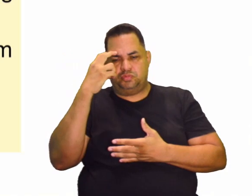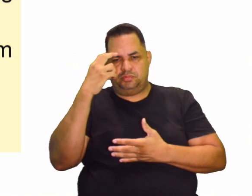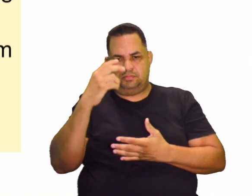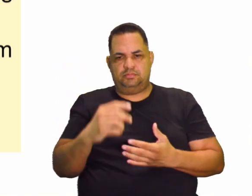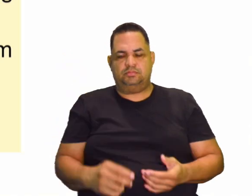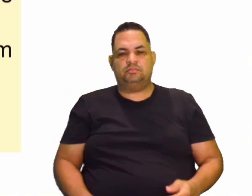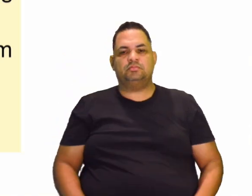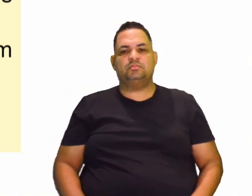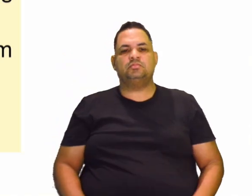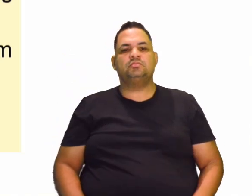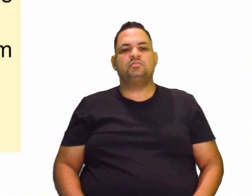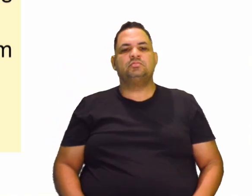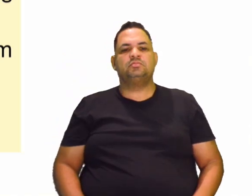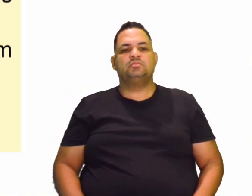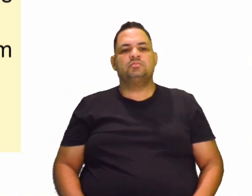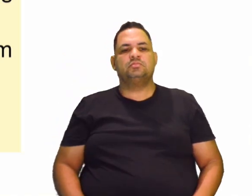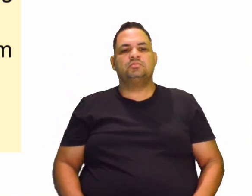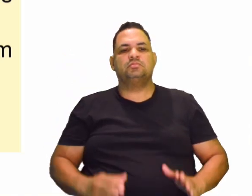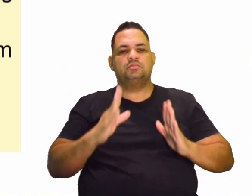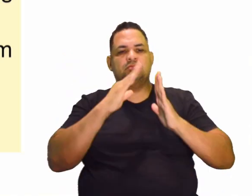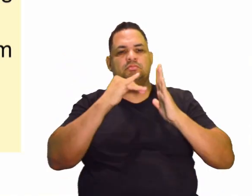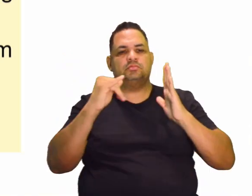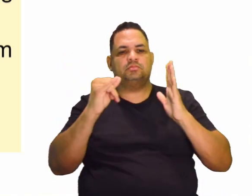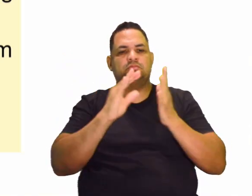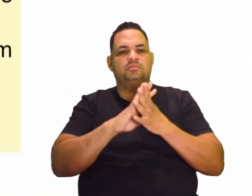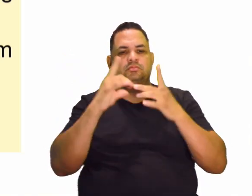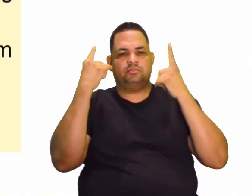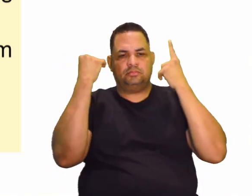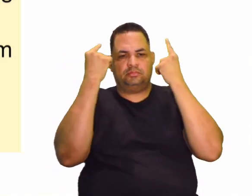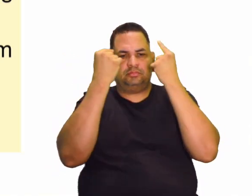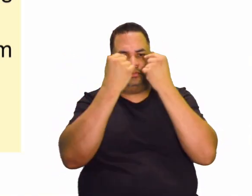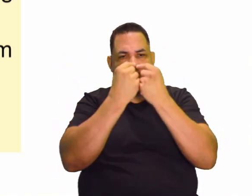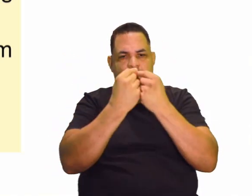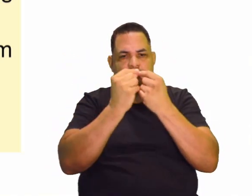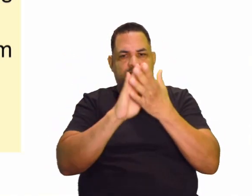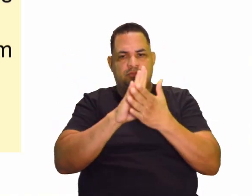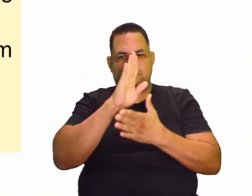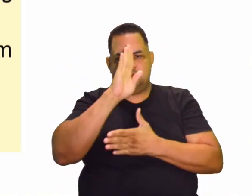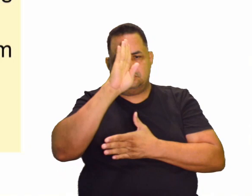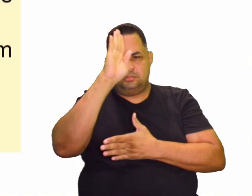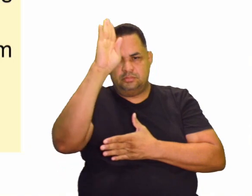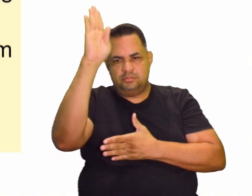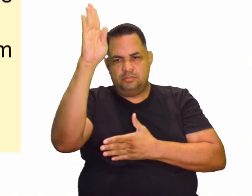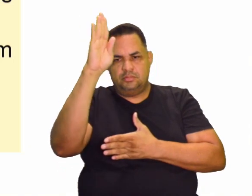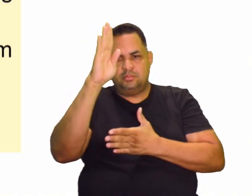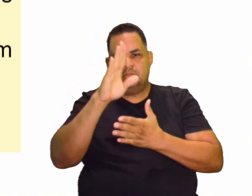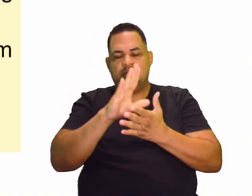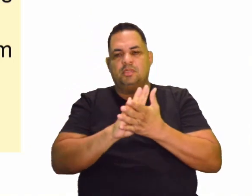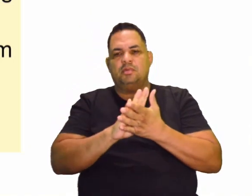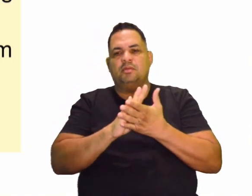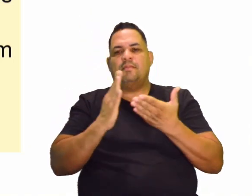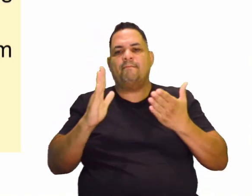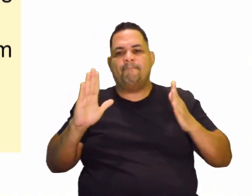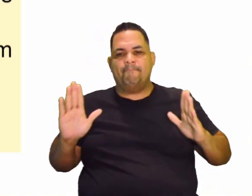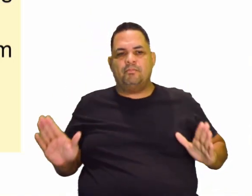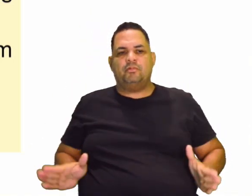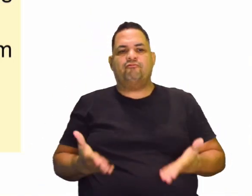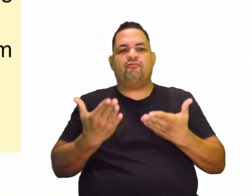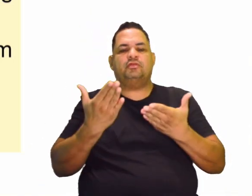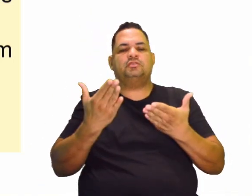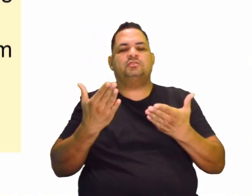Então, a estética grega foi fundamental para inspirar os